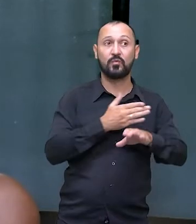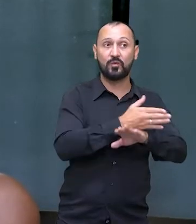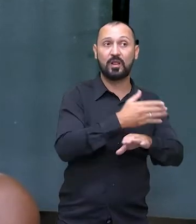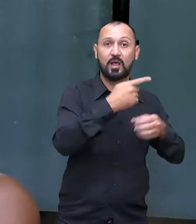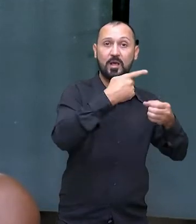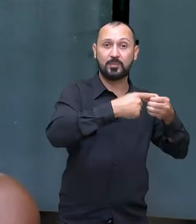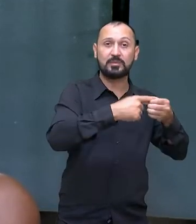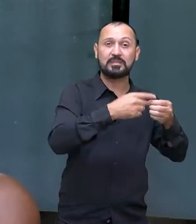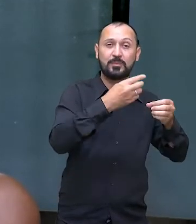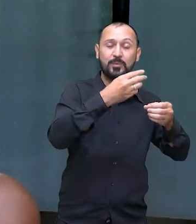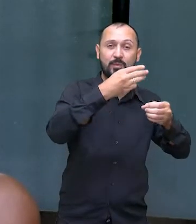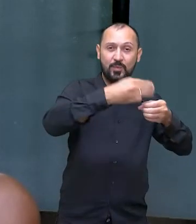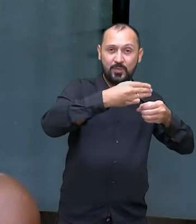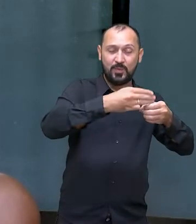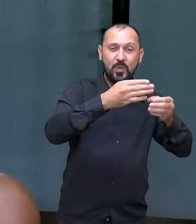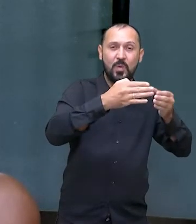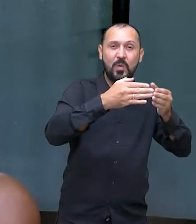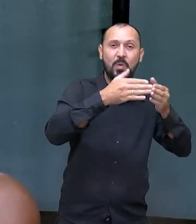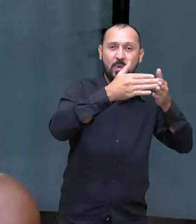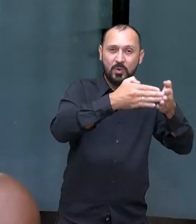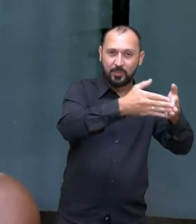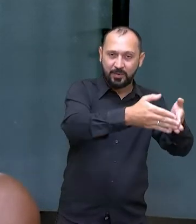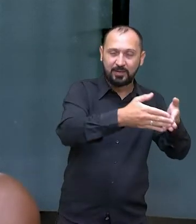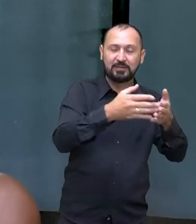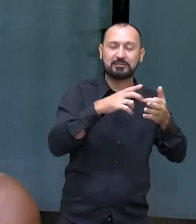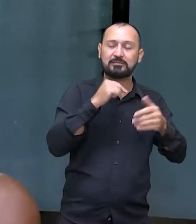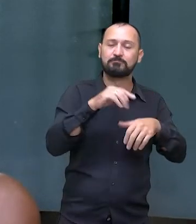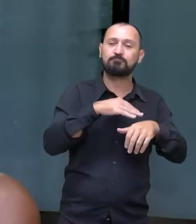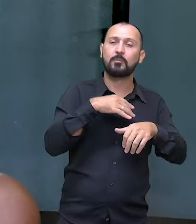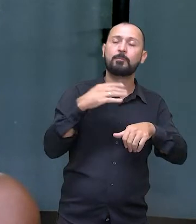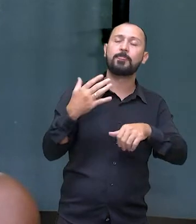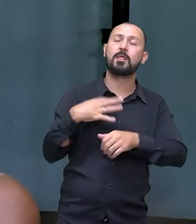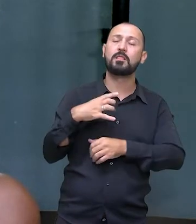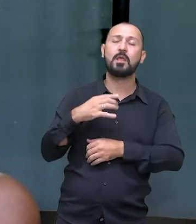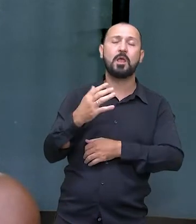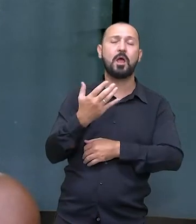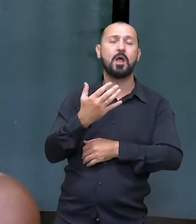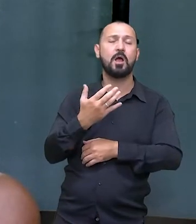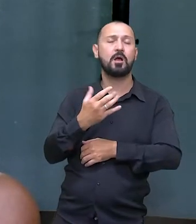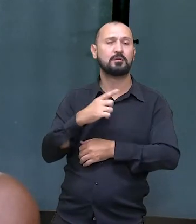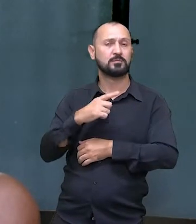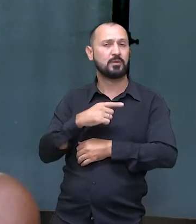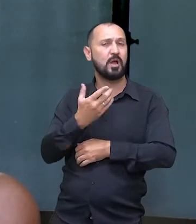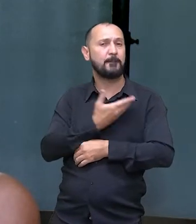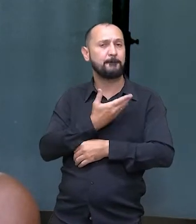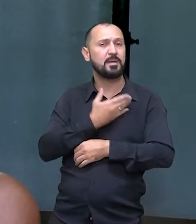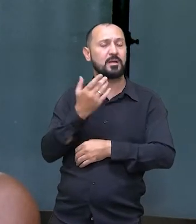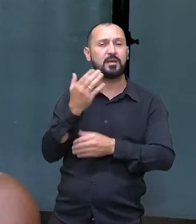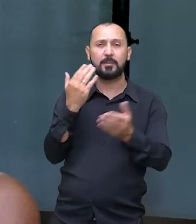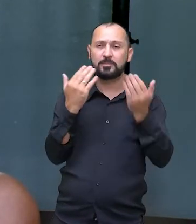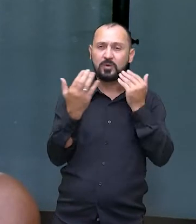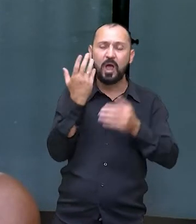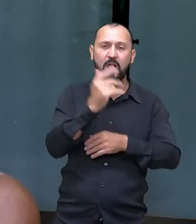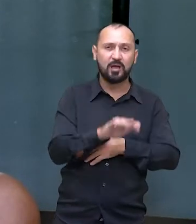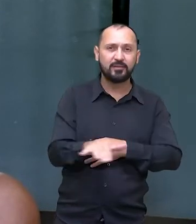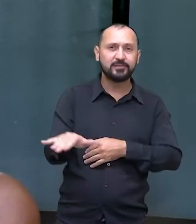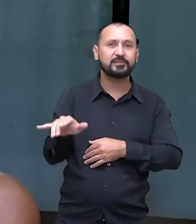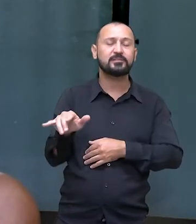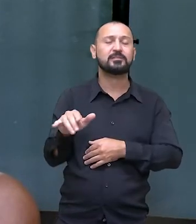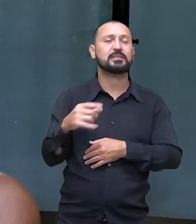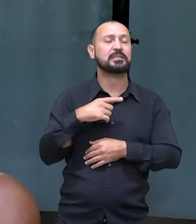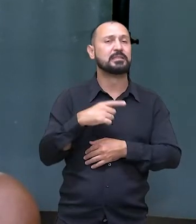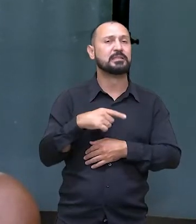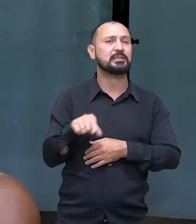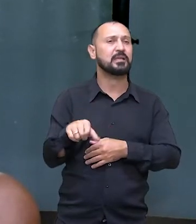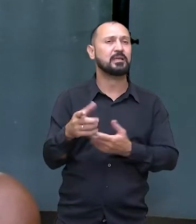dançou em Corumbá, teve algumas... A gente conhece uma amiga nossa que é psicóloga, mas é de criança